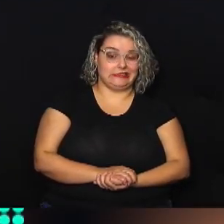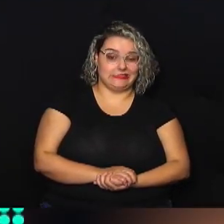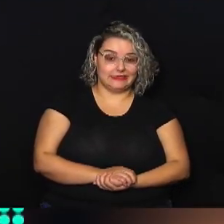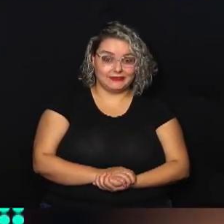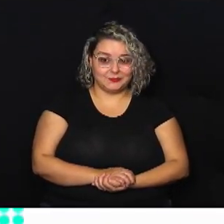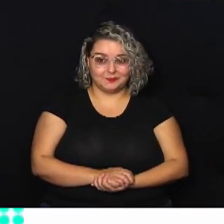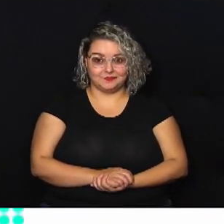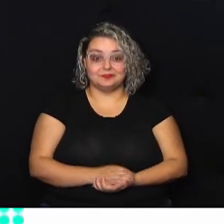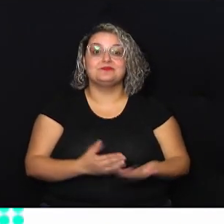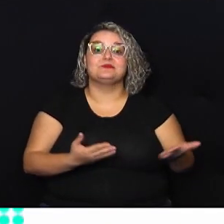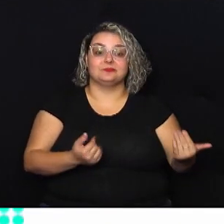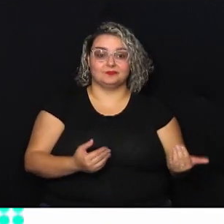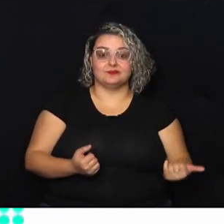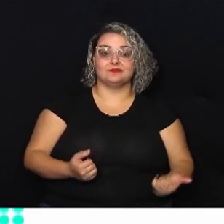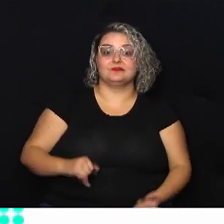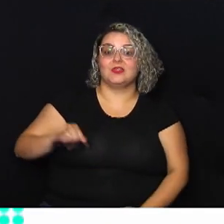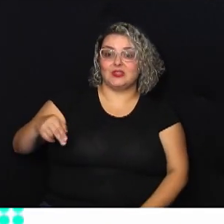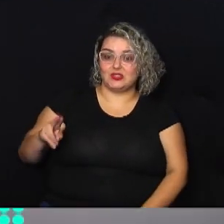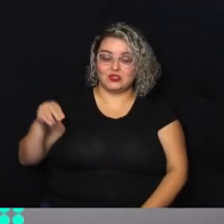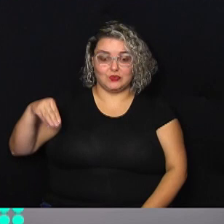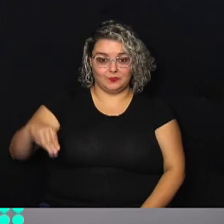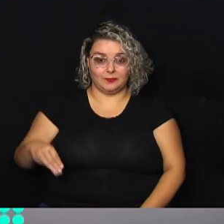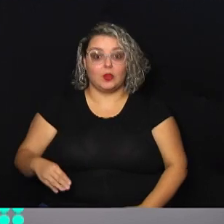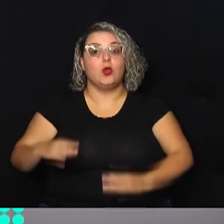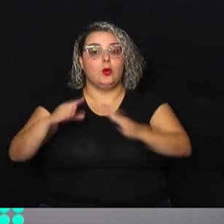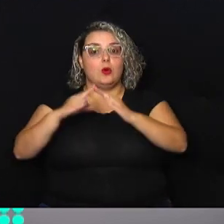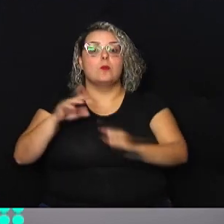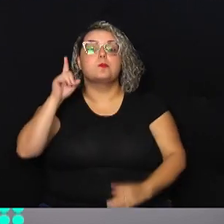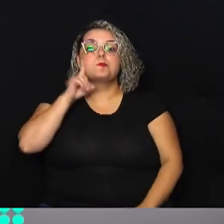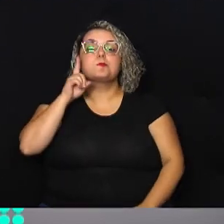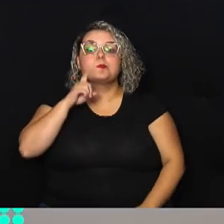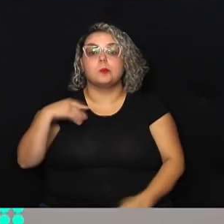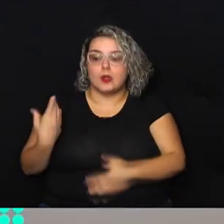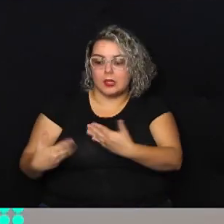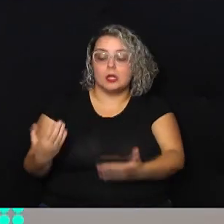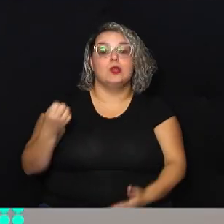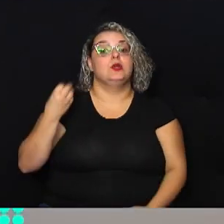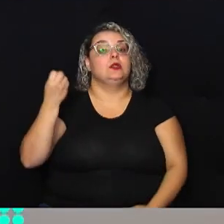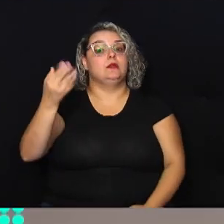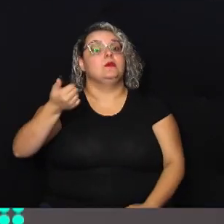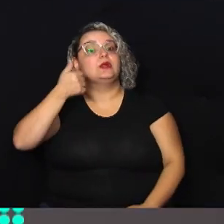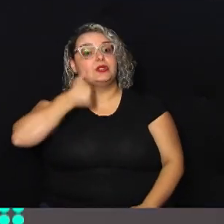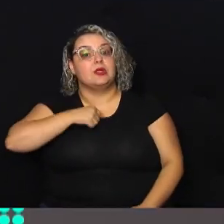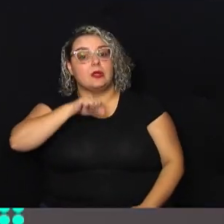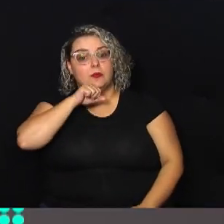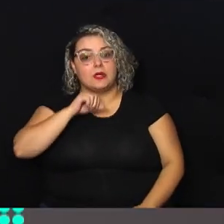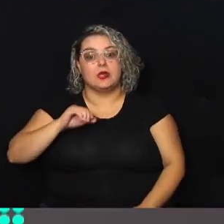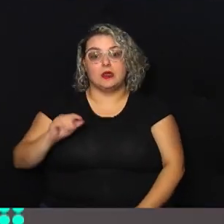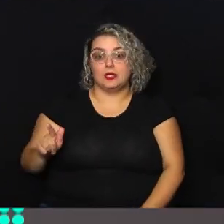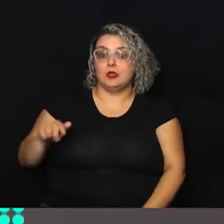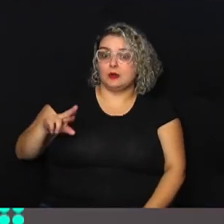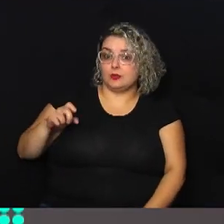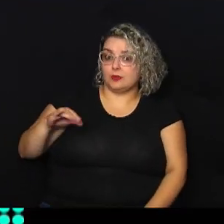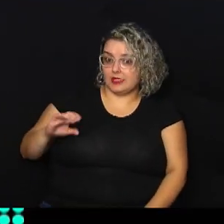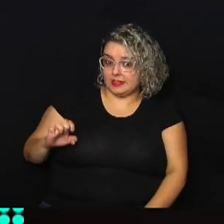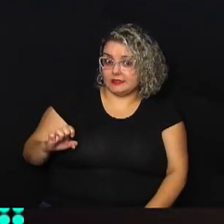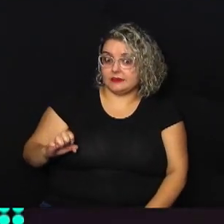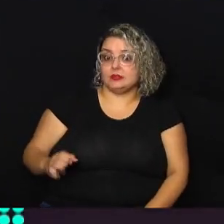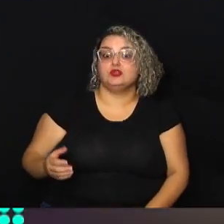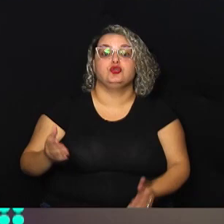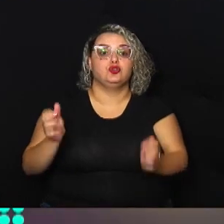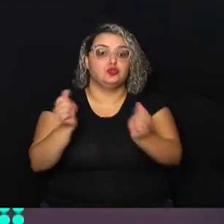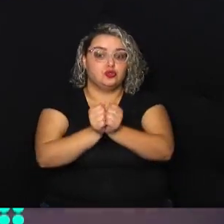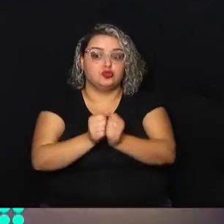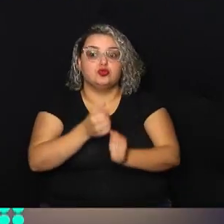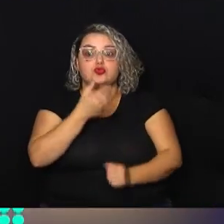step. A jovem June mora nos Estados Unidos e durante a viagem da mãe, Grace, com o namorado Kevin para a Colômbia,